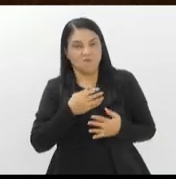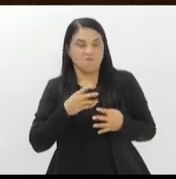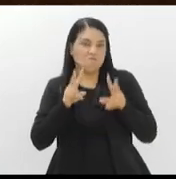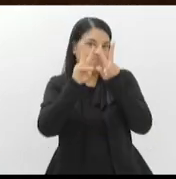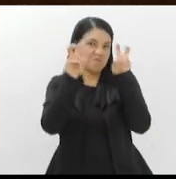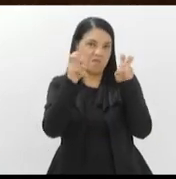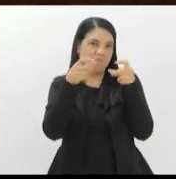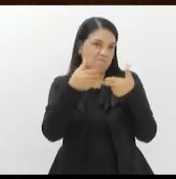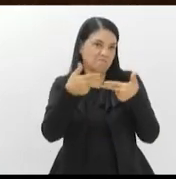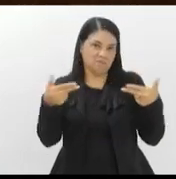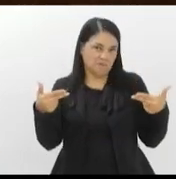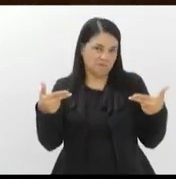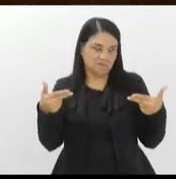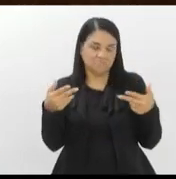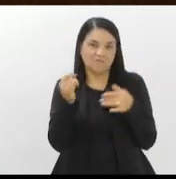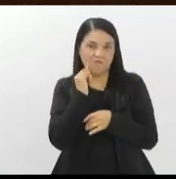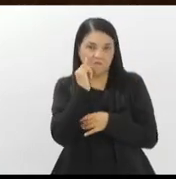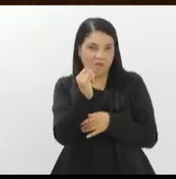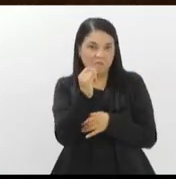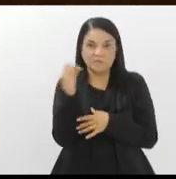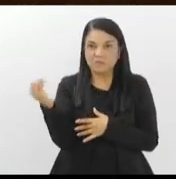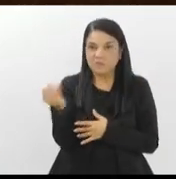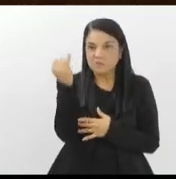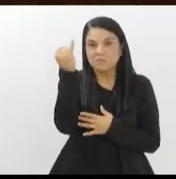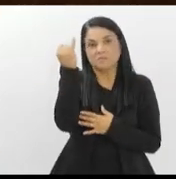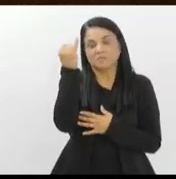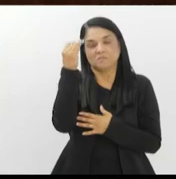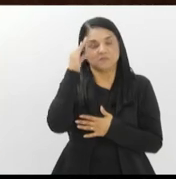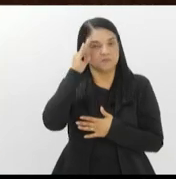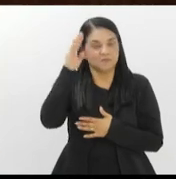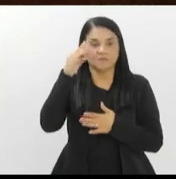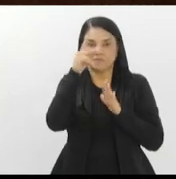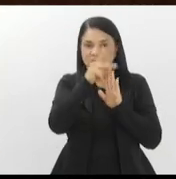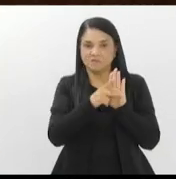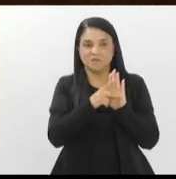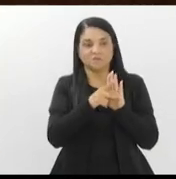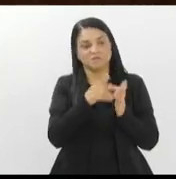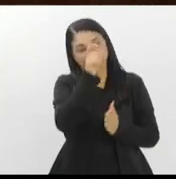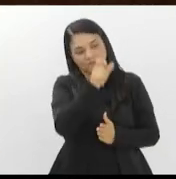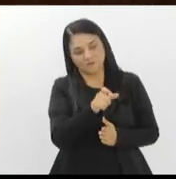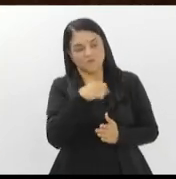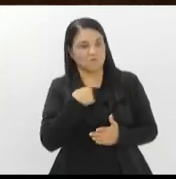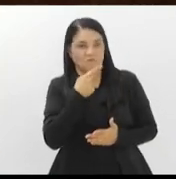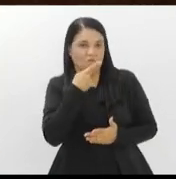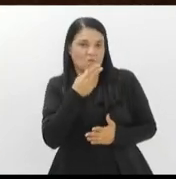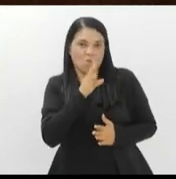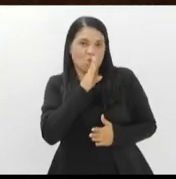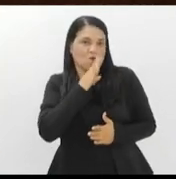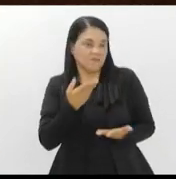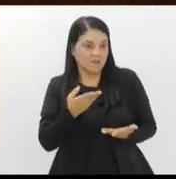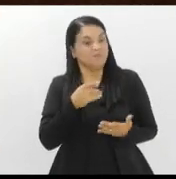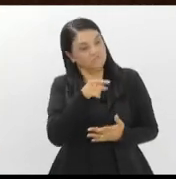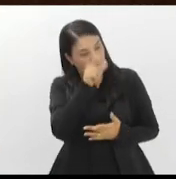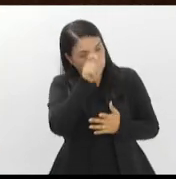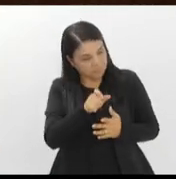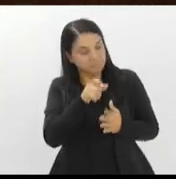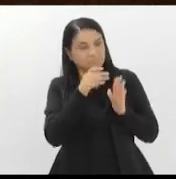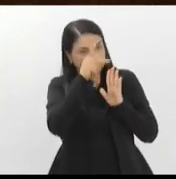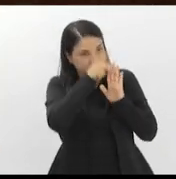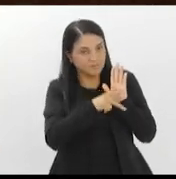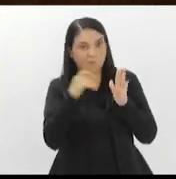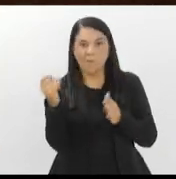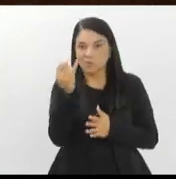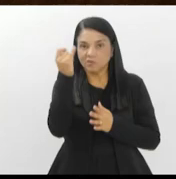qualquer coisa, menos sobre os relevantes projetos de Vossa Senhoria. Então, eu quero dizer que o projeto é importante, Vossa Excelência, sempre um